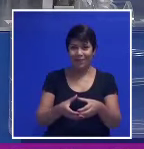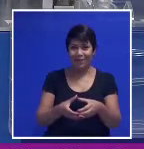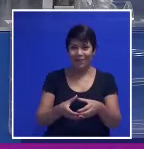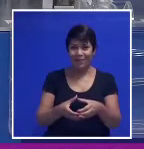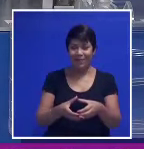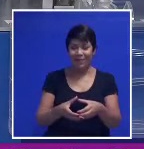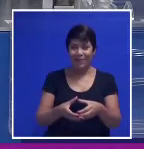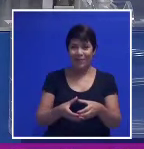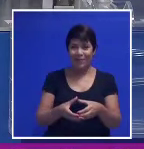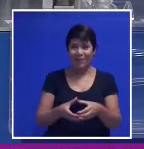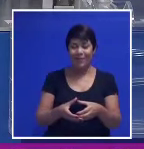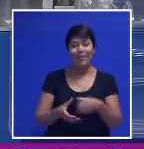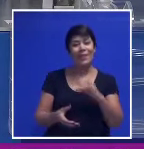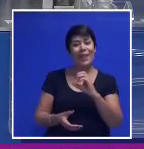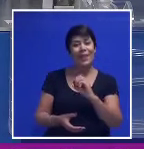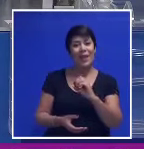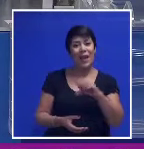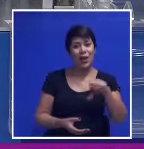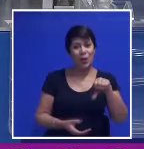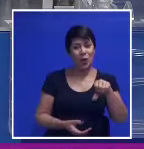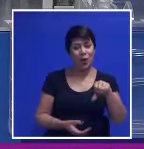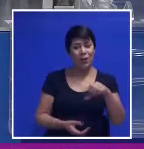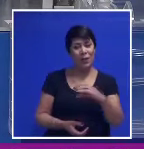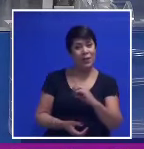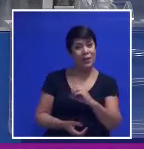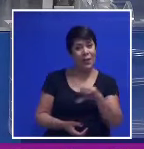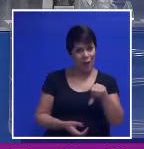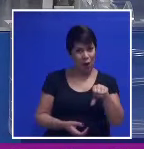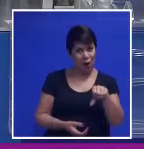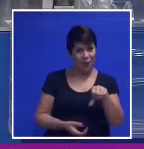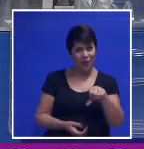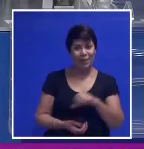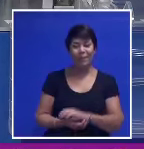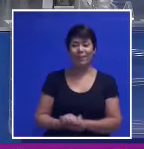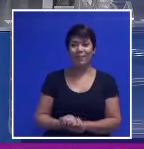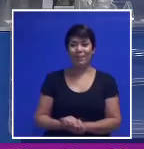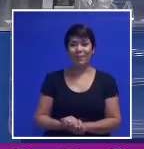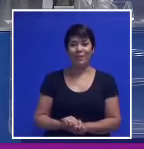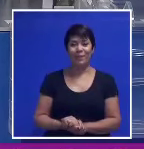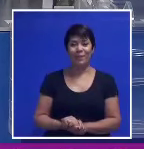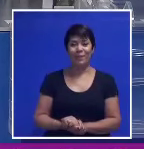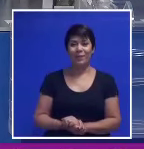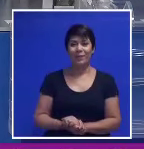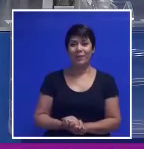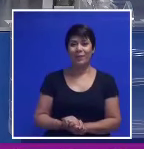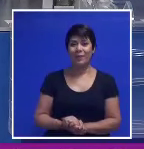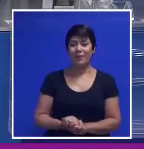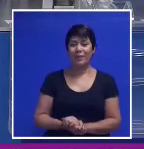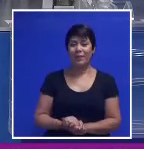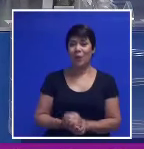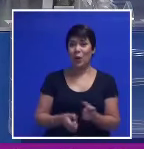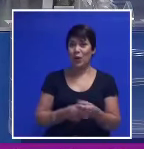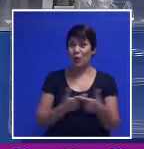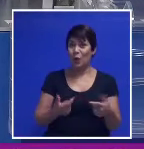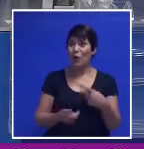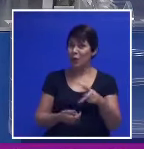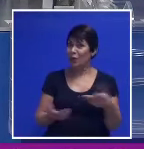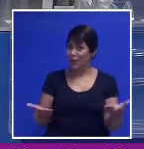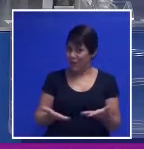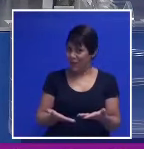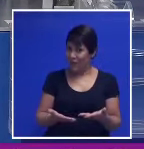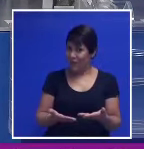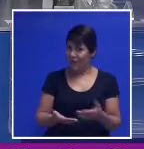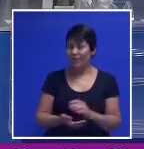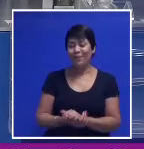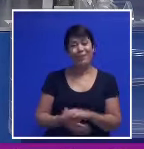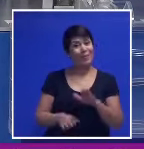valendo prêmios. Bola 09. 09. Será que você está com sorte hoje?